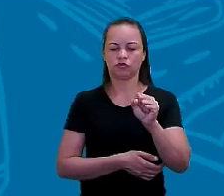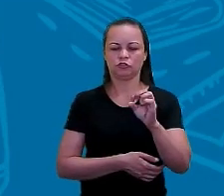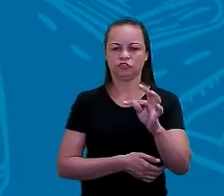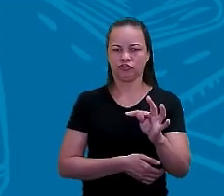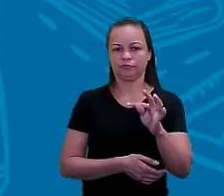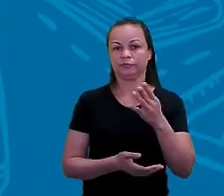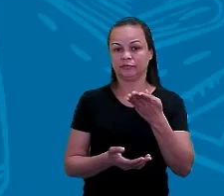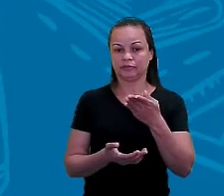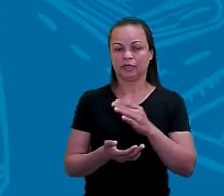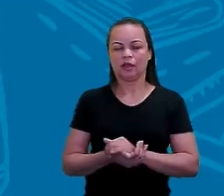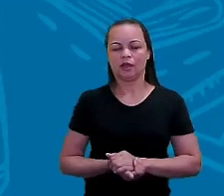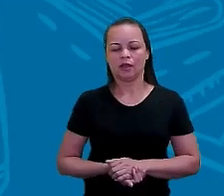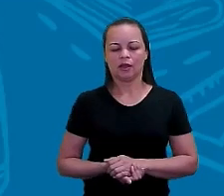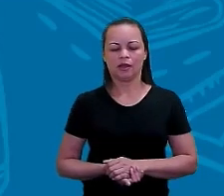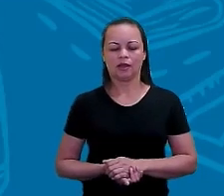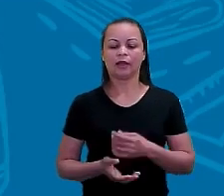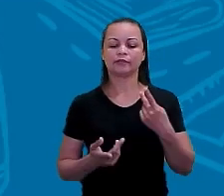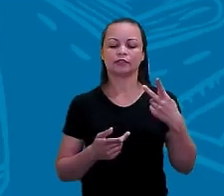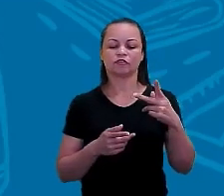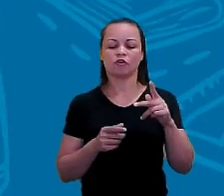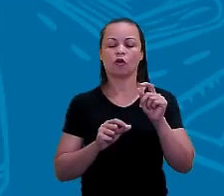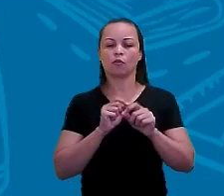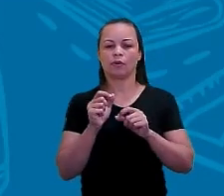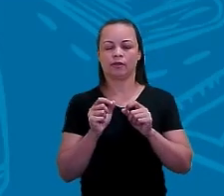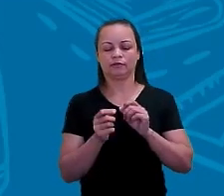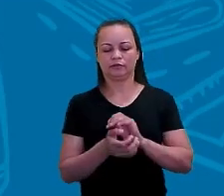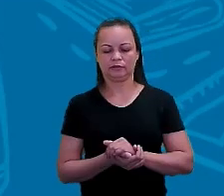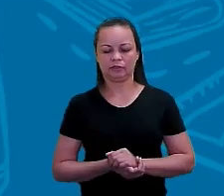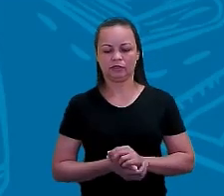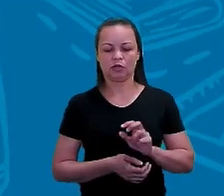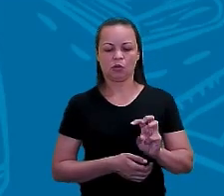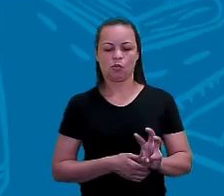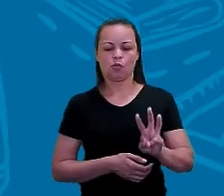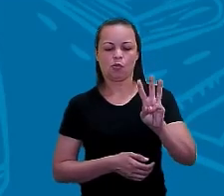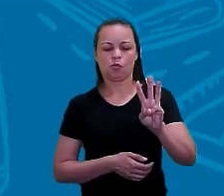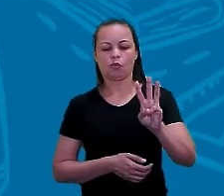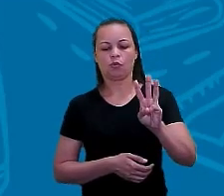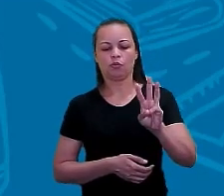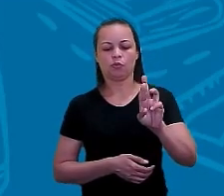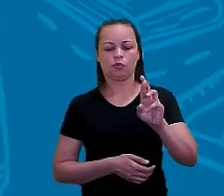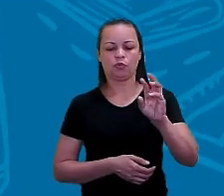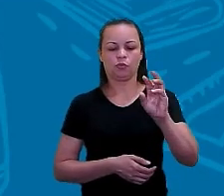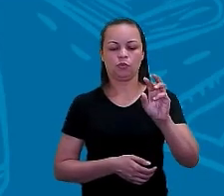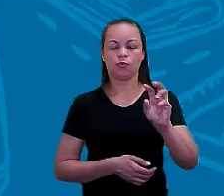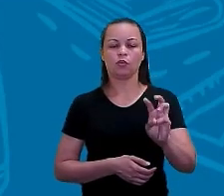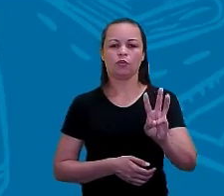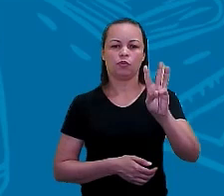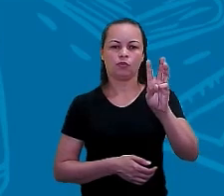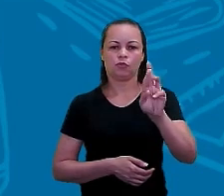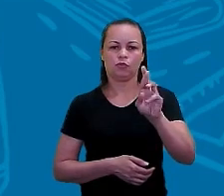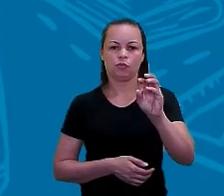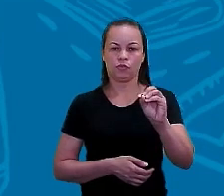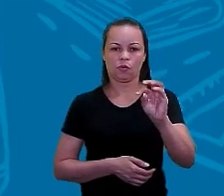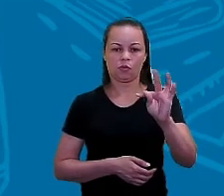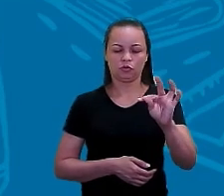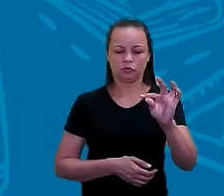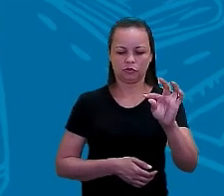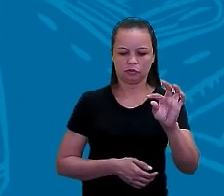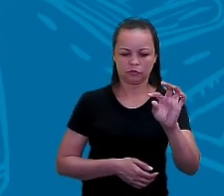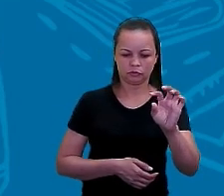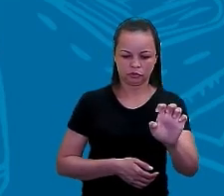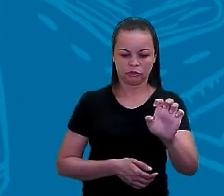passado. Aí a forma primitiva de wrote é write. Aí é só colocar did no início da